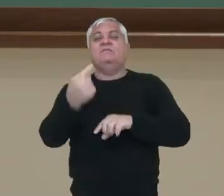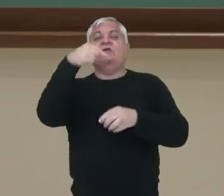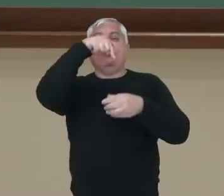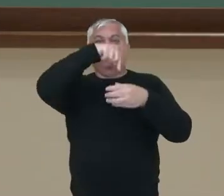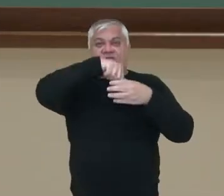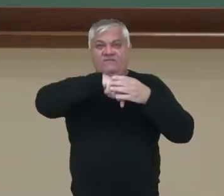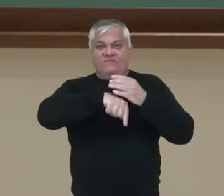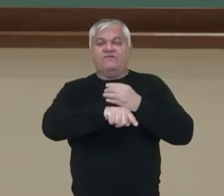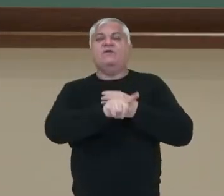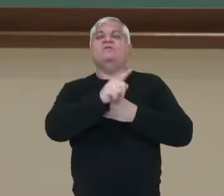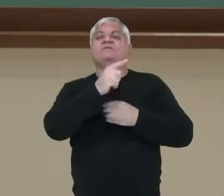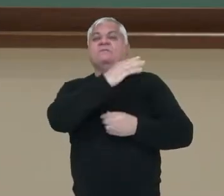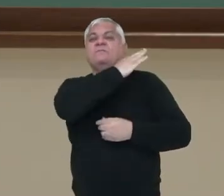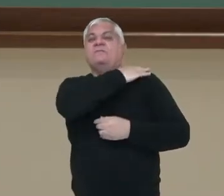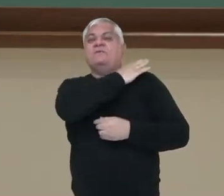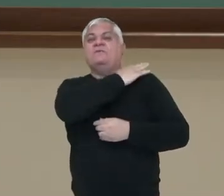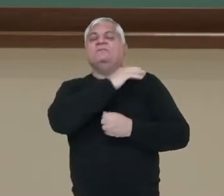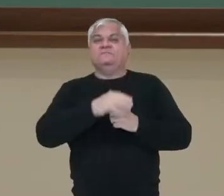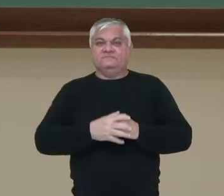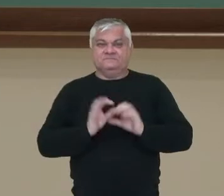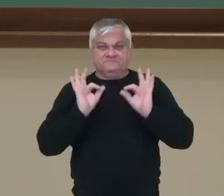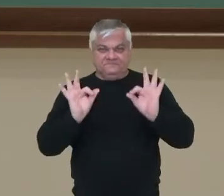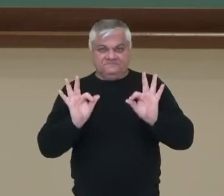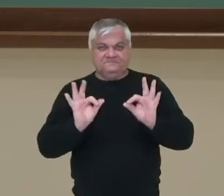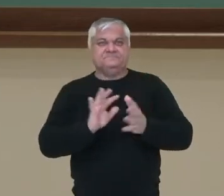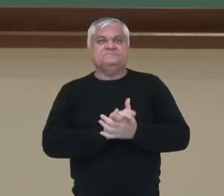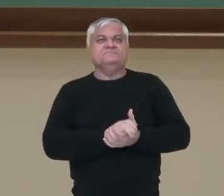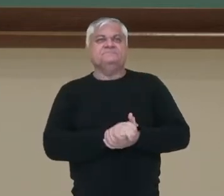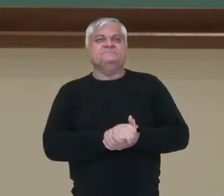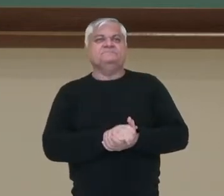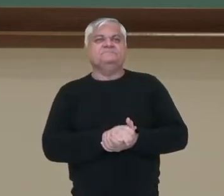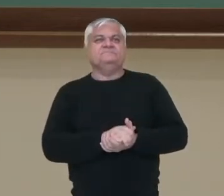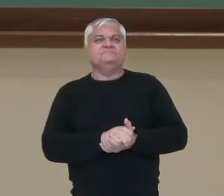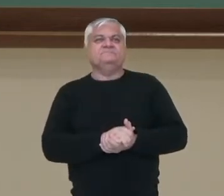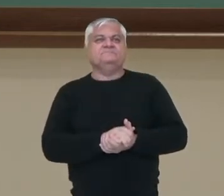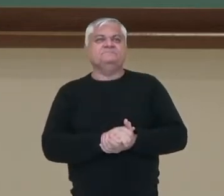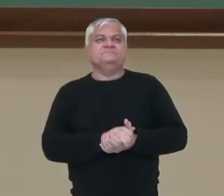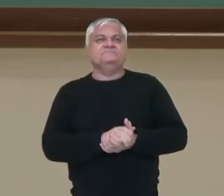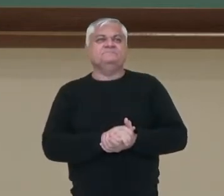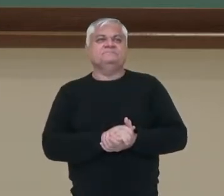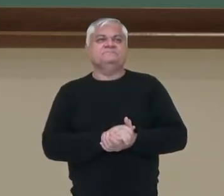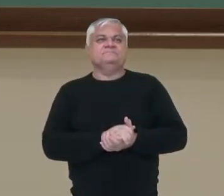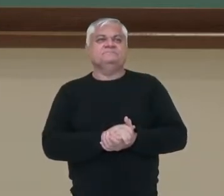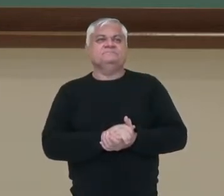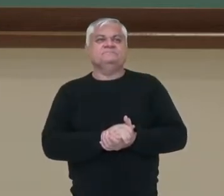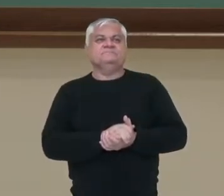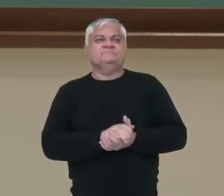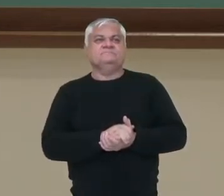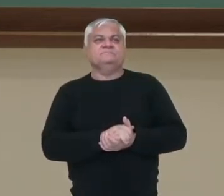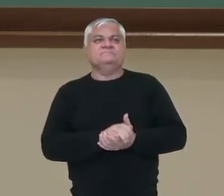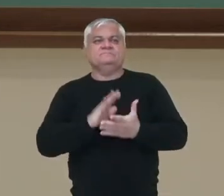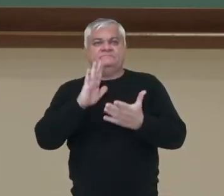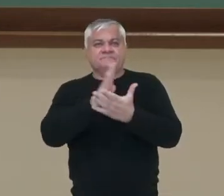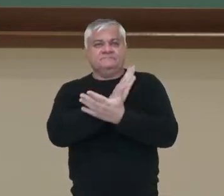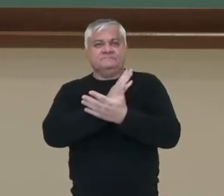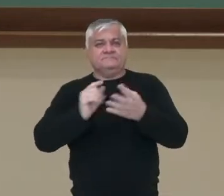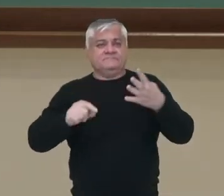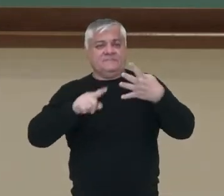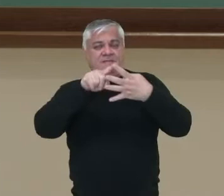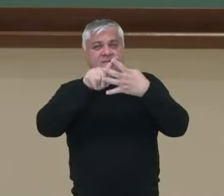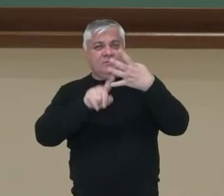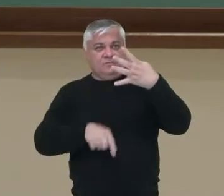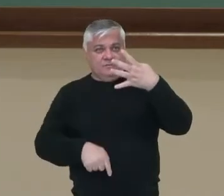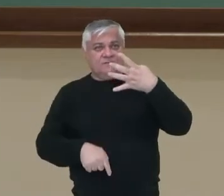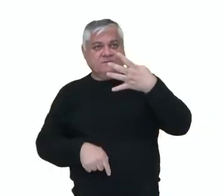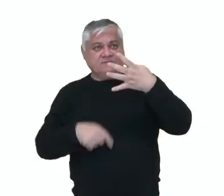entrar no pulmão, no coração, ok? Tá? Então, ele é dividido em 4 partes, aqui nessa